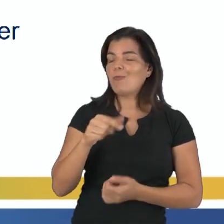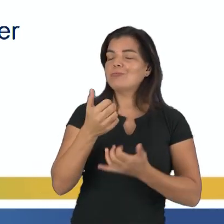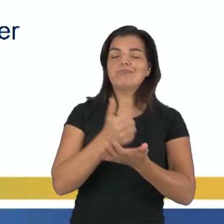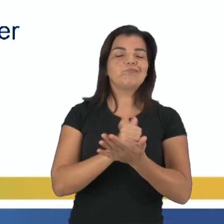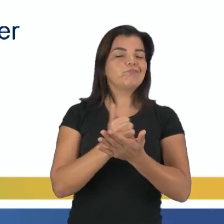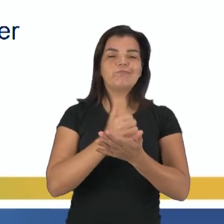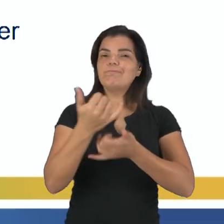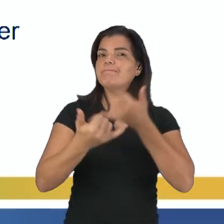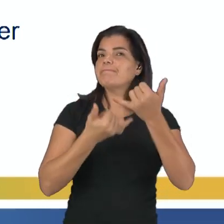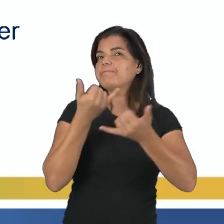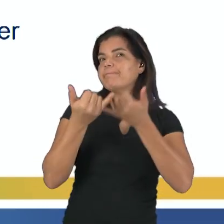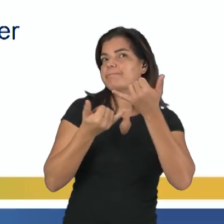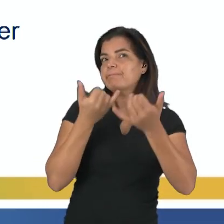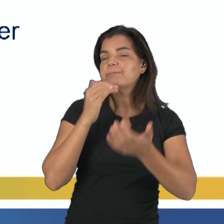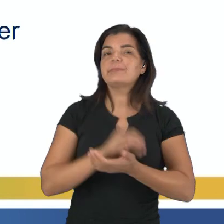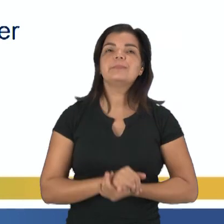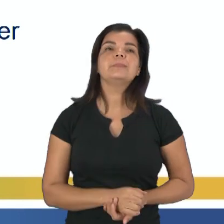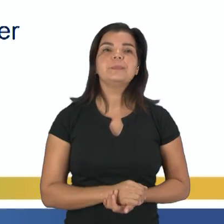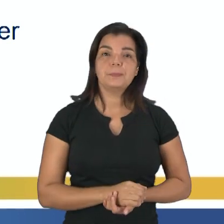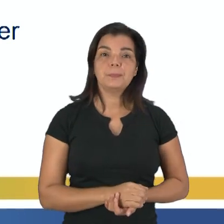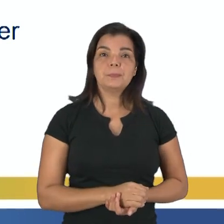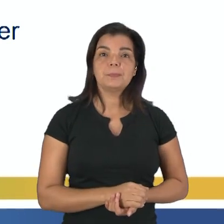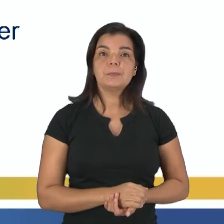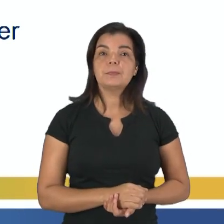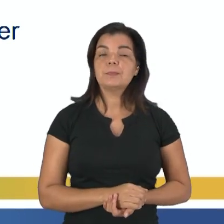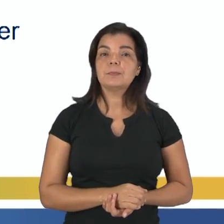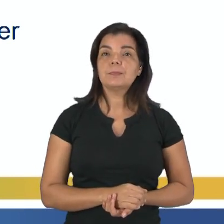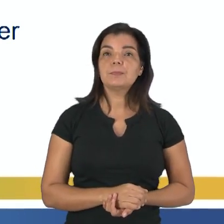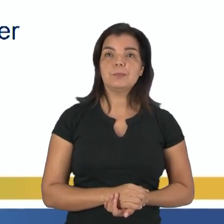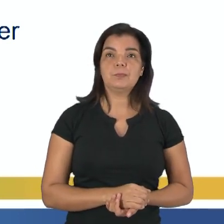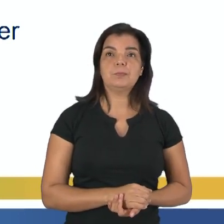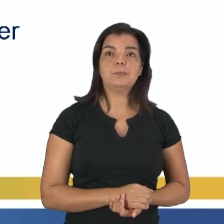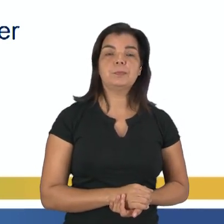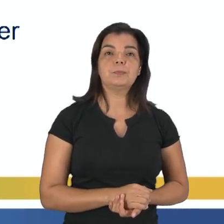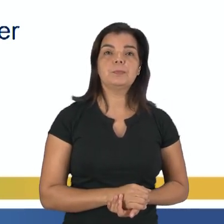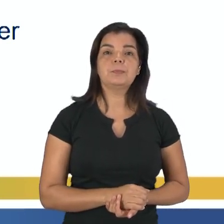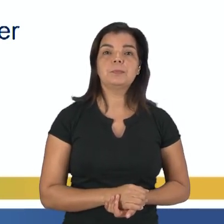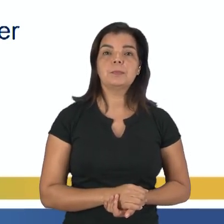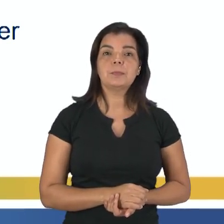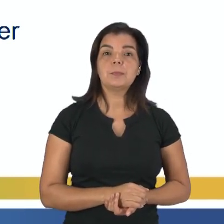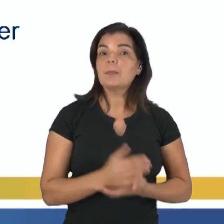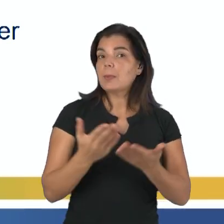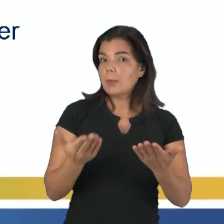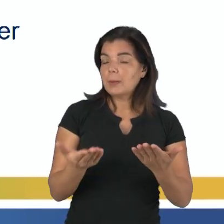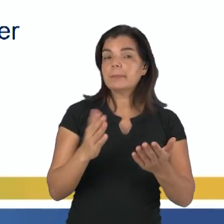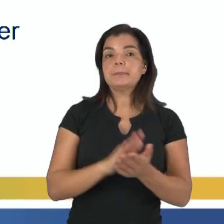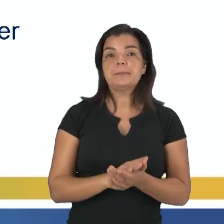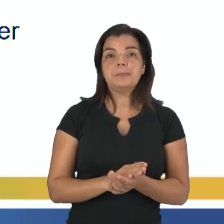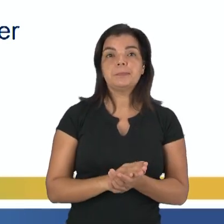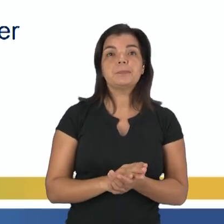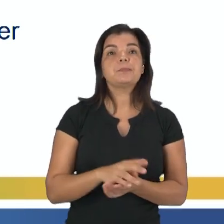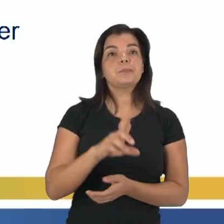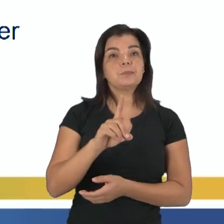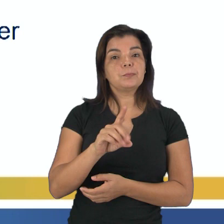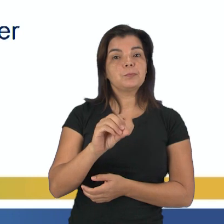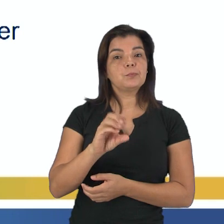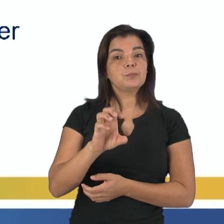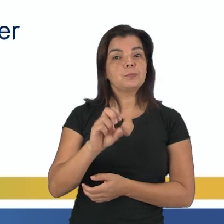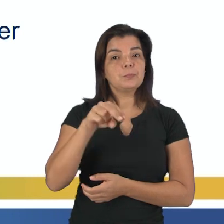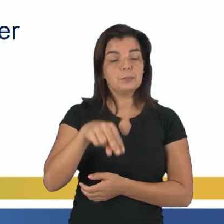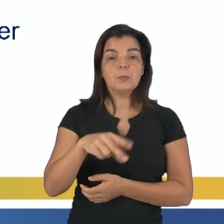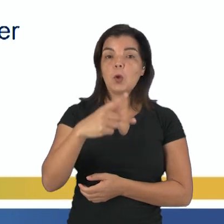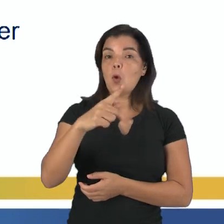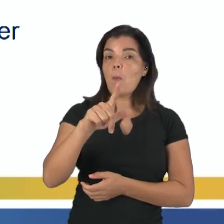she doesn't play games. Não, ela não joga jogos. Então, como eu tenho doesn't, o play